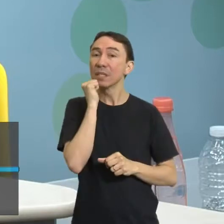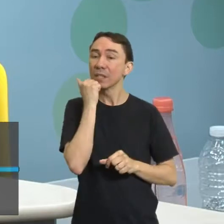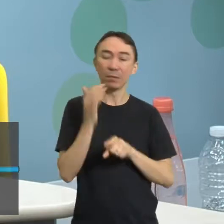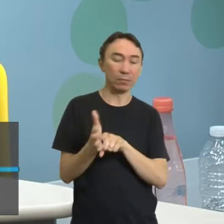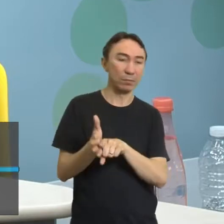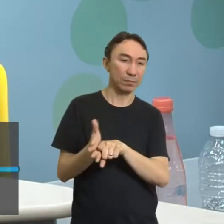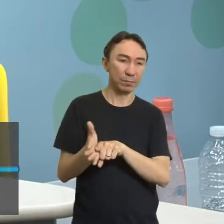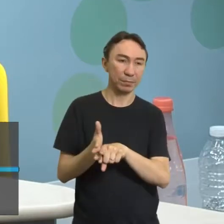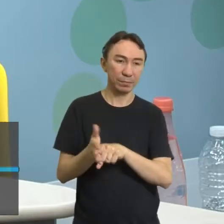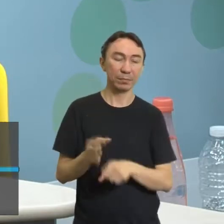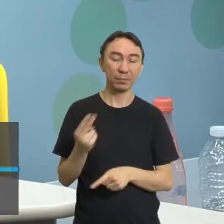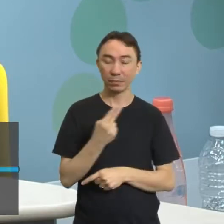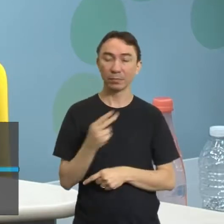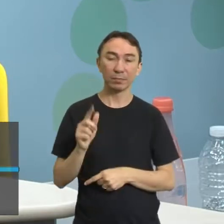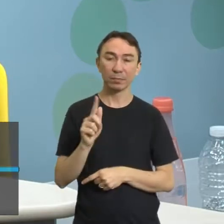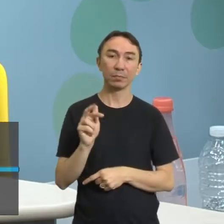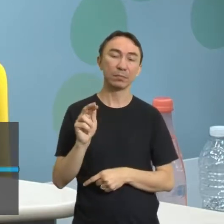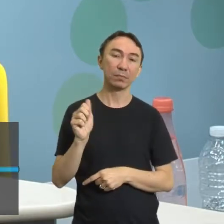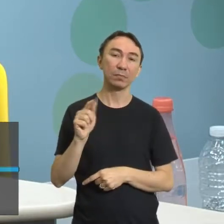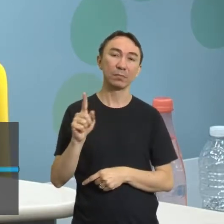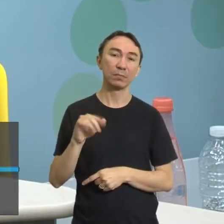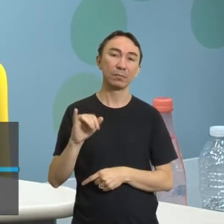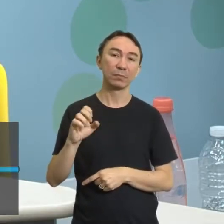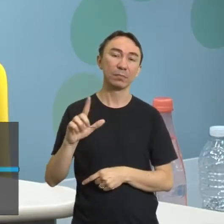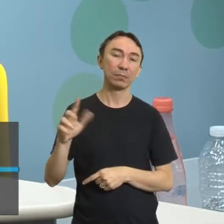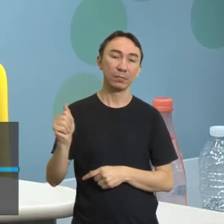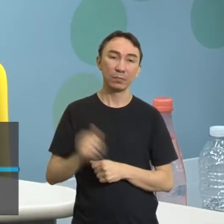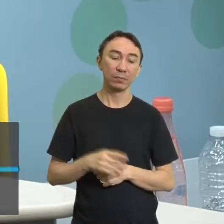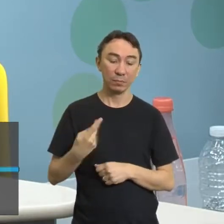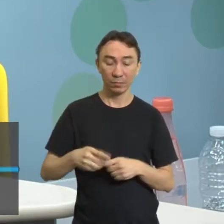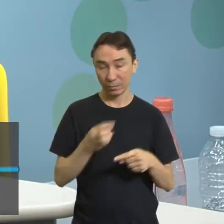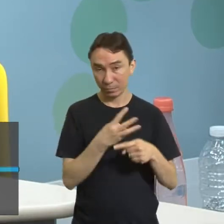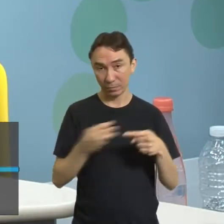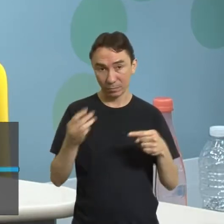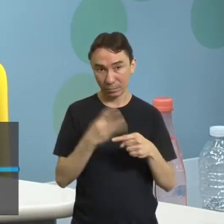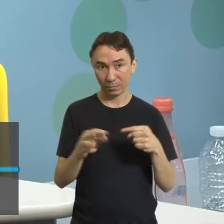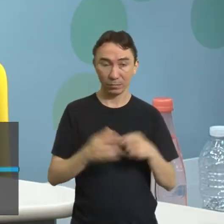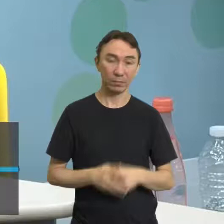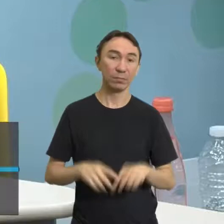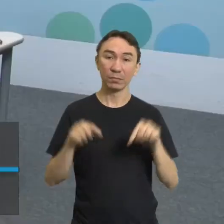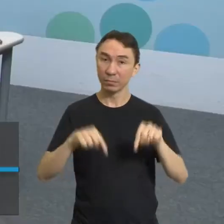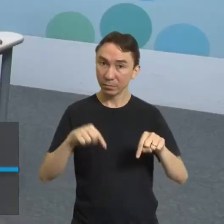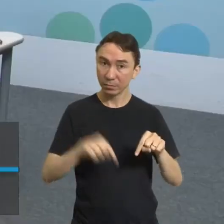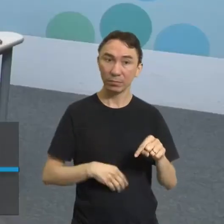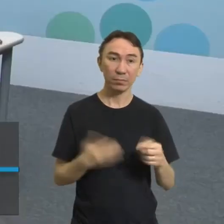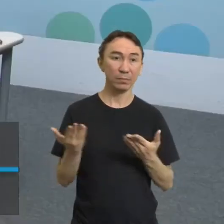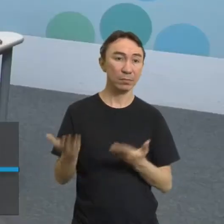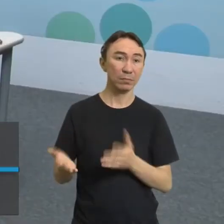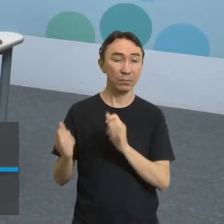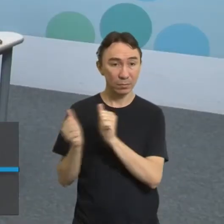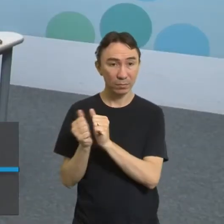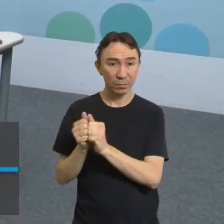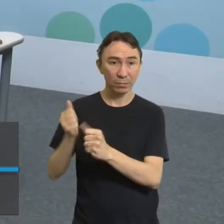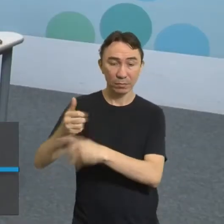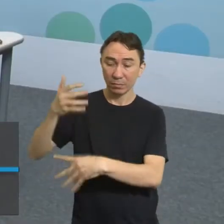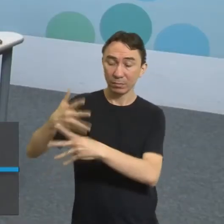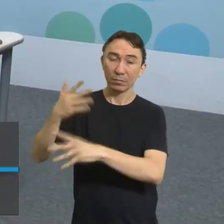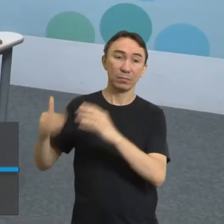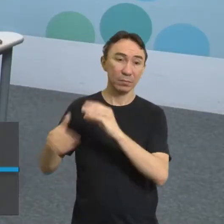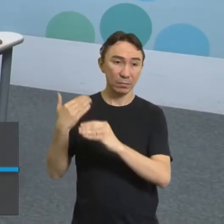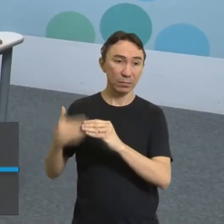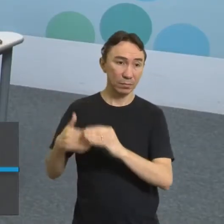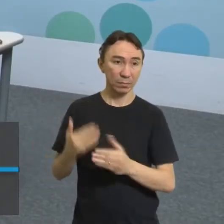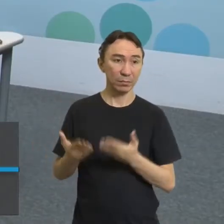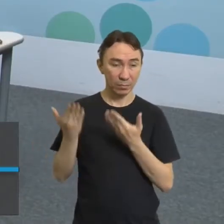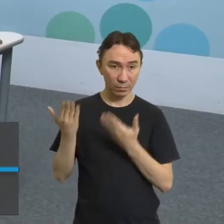professora Graziela Alvarenga, sou técnica aqui da EFAP e quem vai moderar e acompanhar vocês no chat é a minha colega